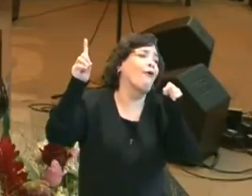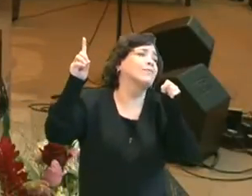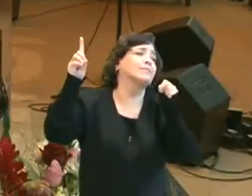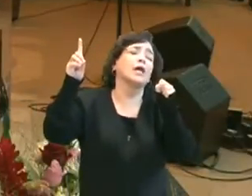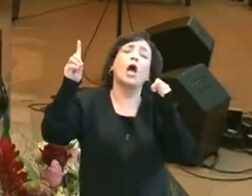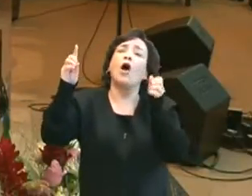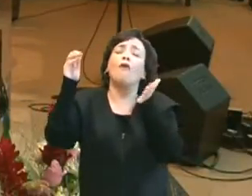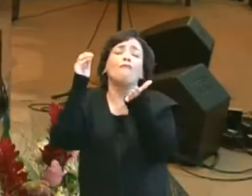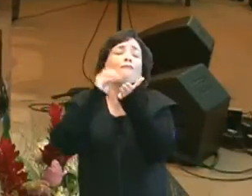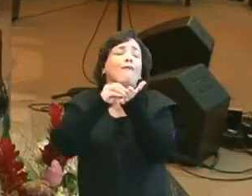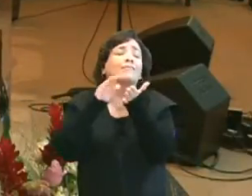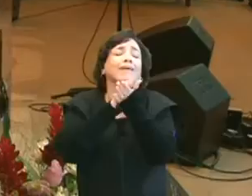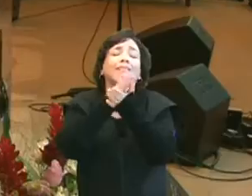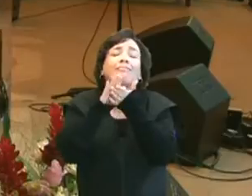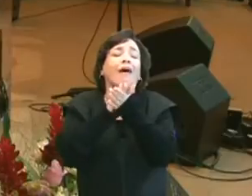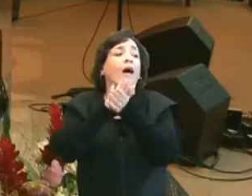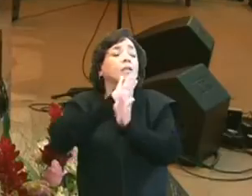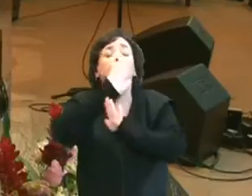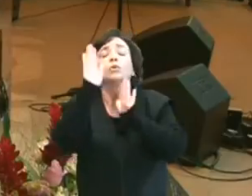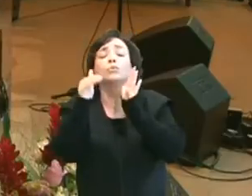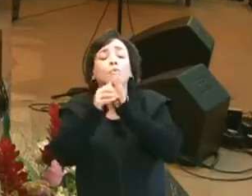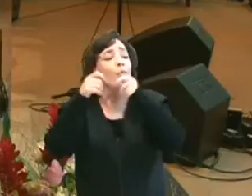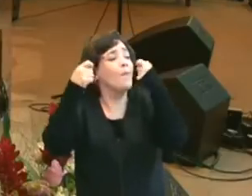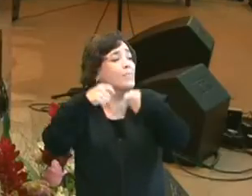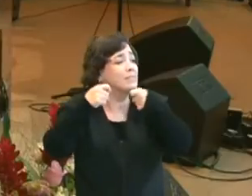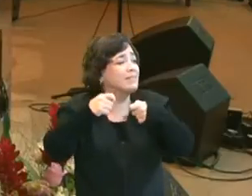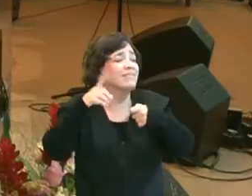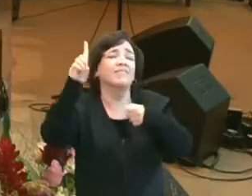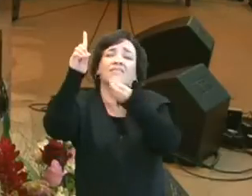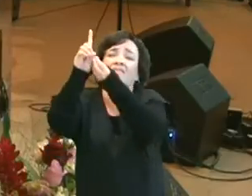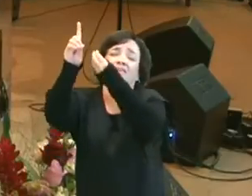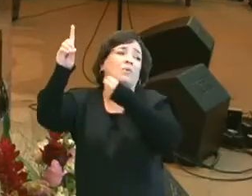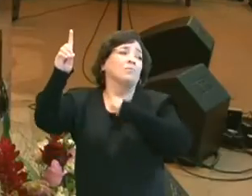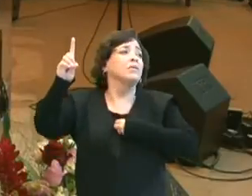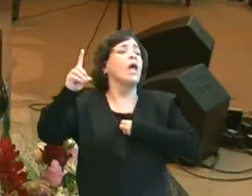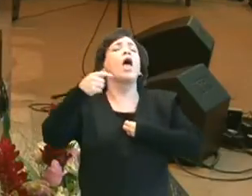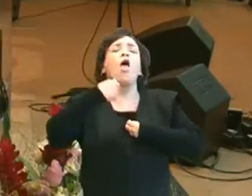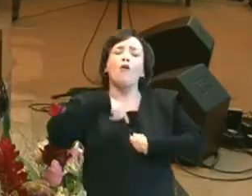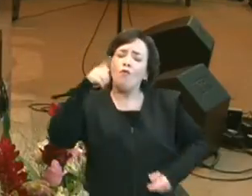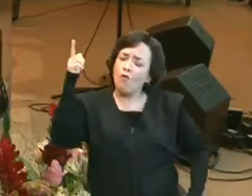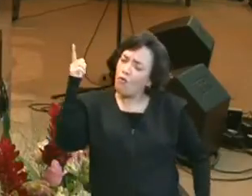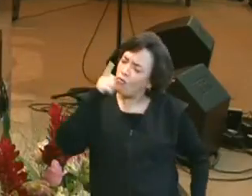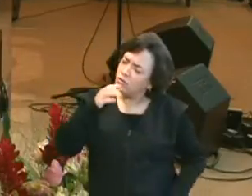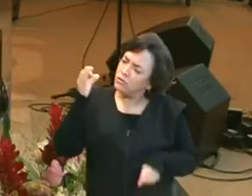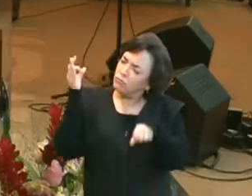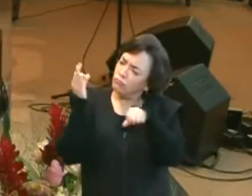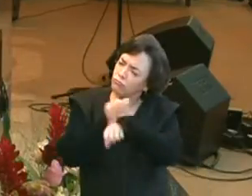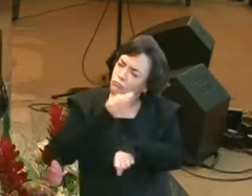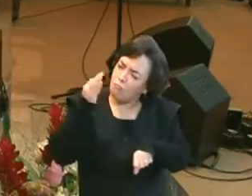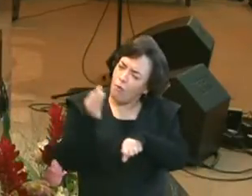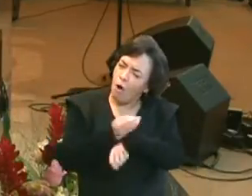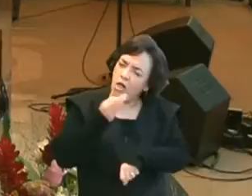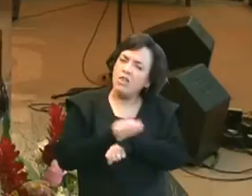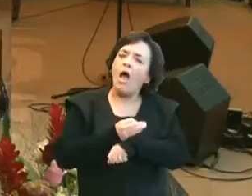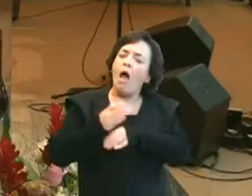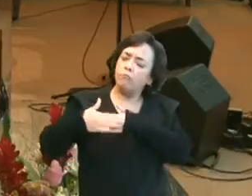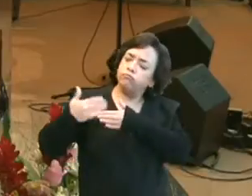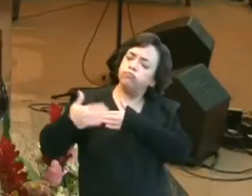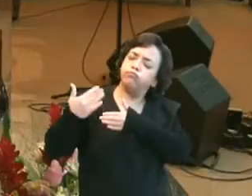provisão para andarmos 40 dias, 40